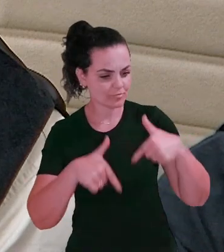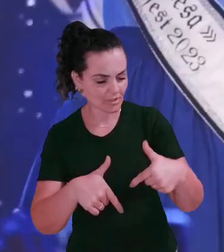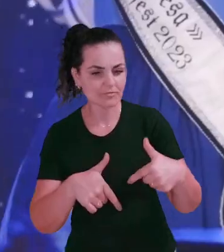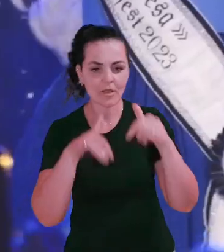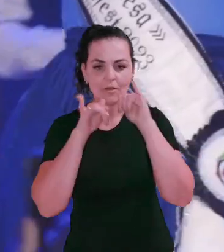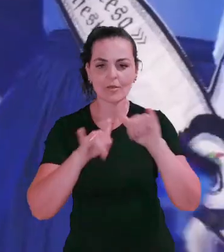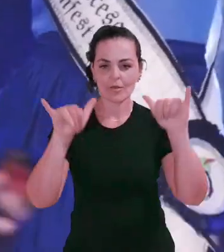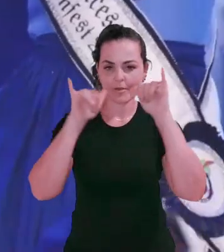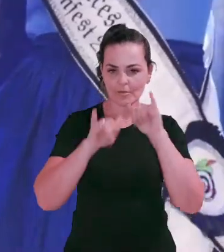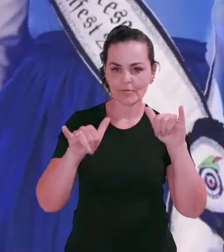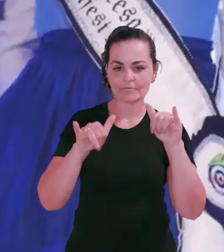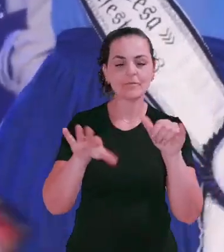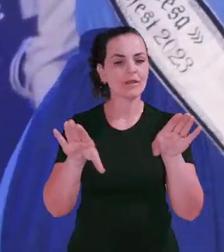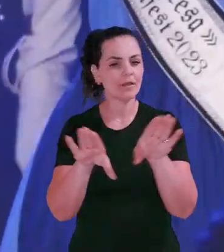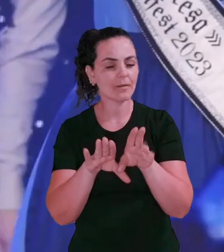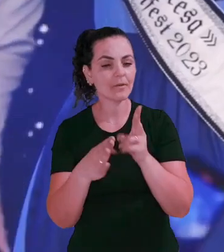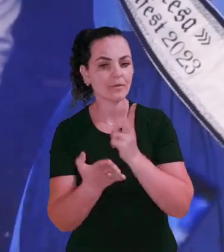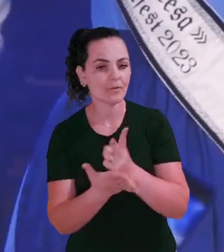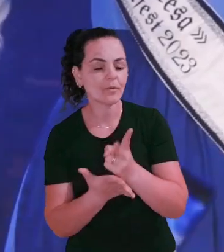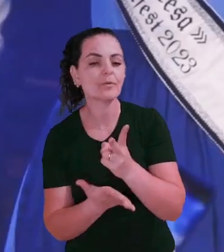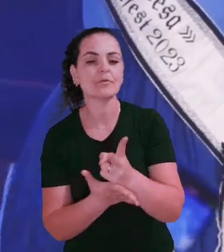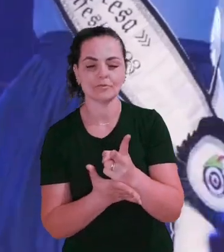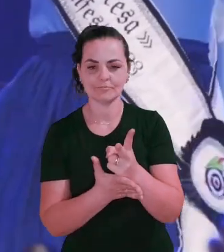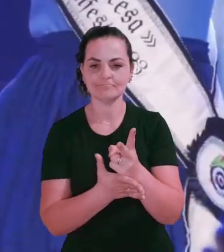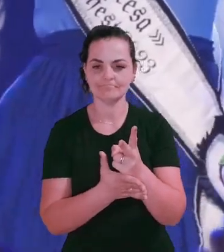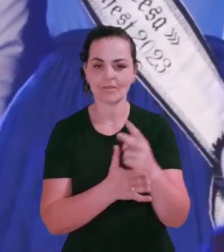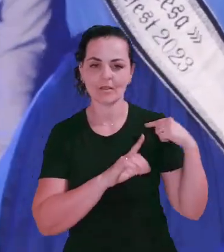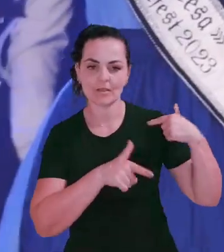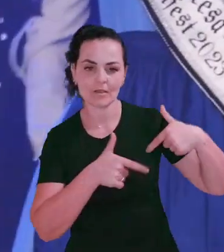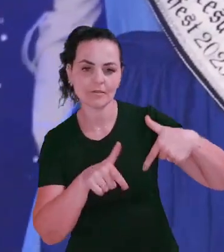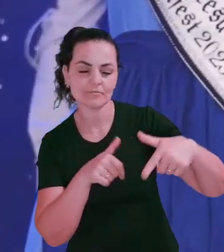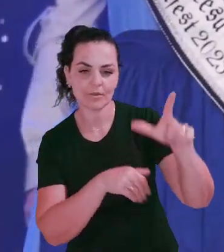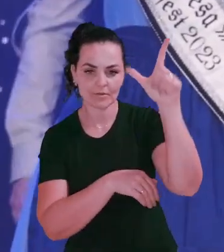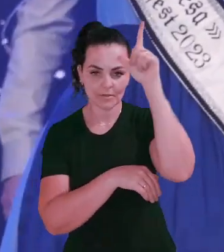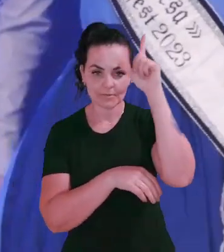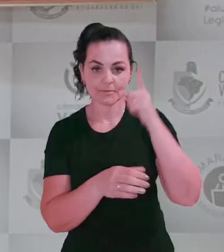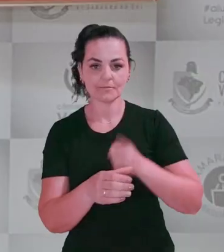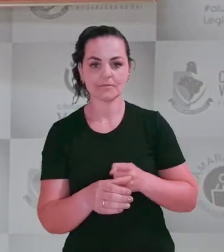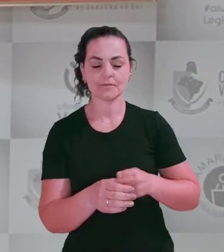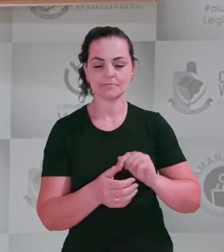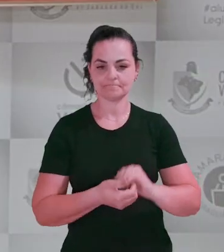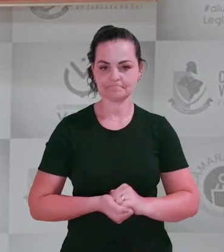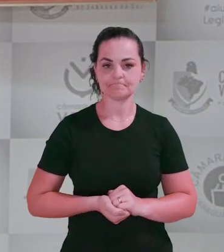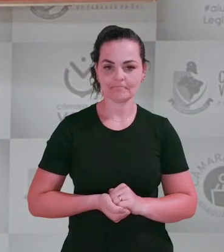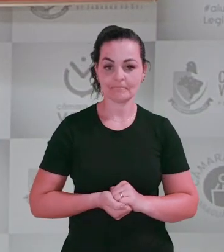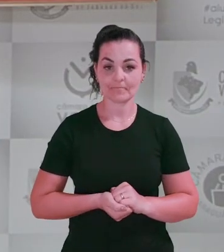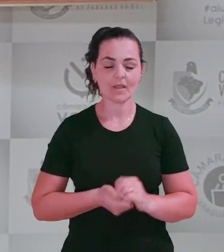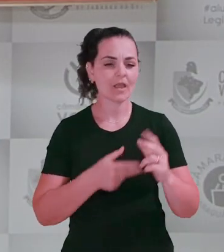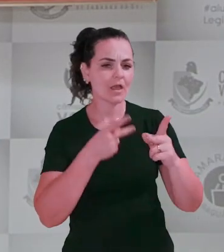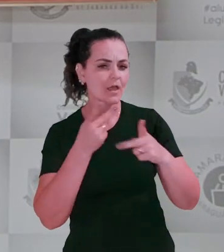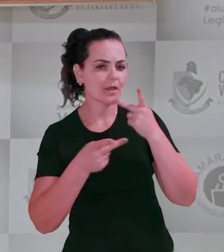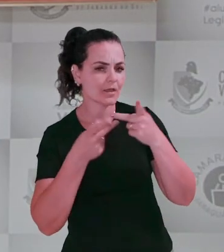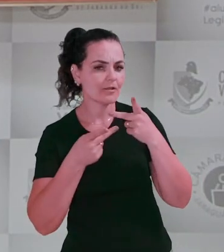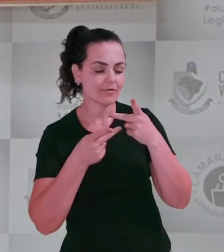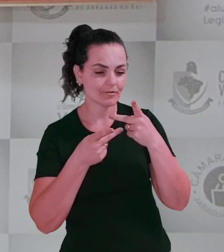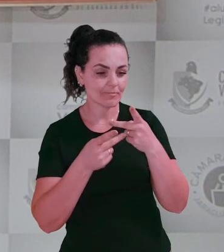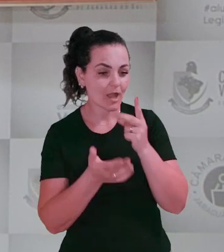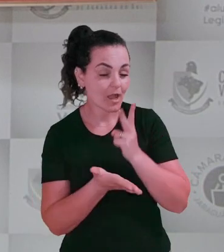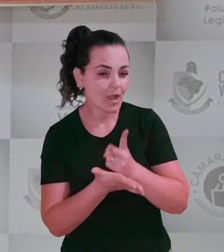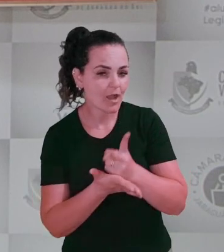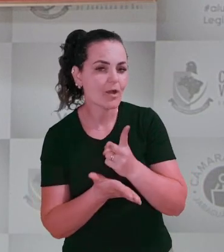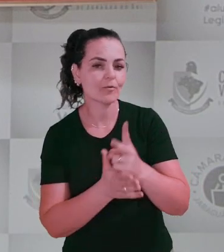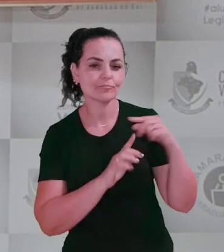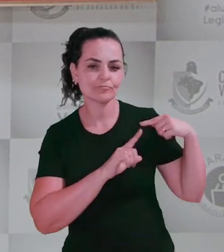dedicação a divulgação e manutenção das tradições germânicas na cidade o parlamentar ressalta na Moção